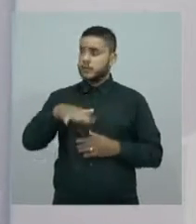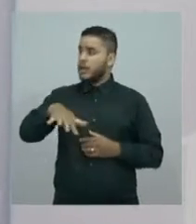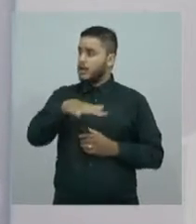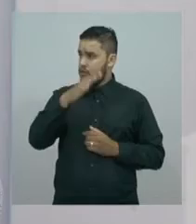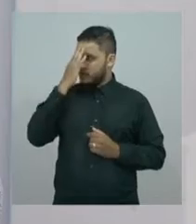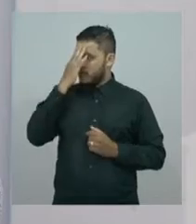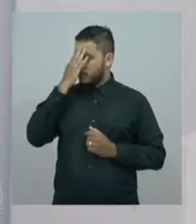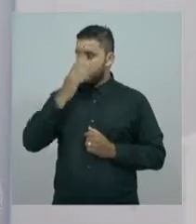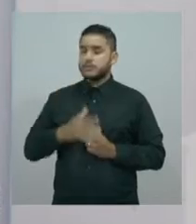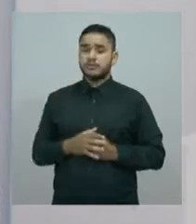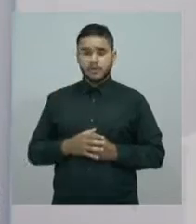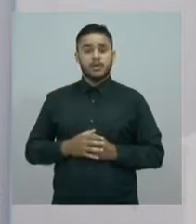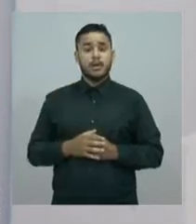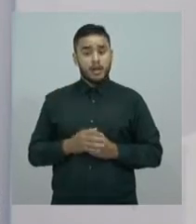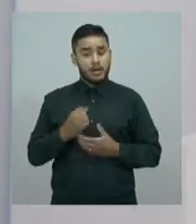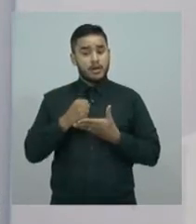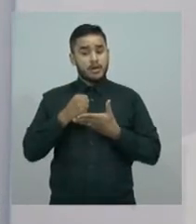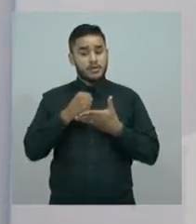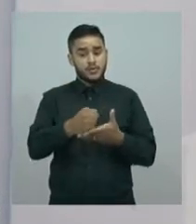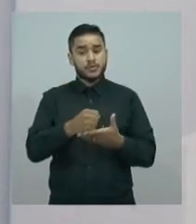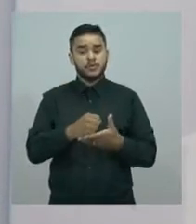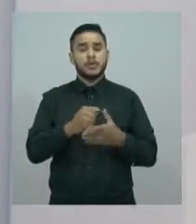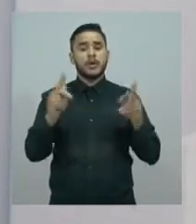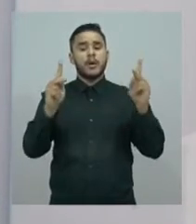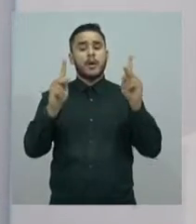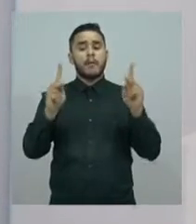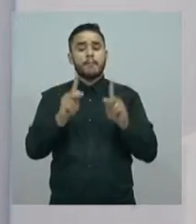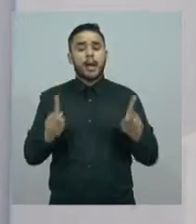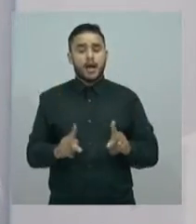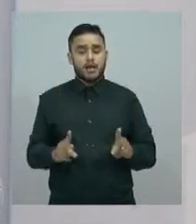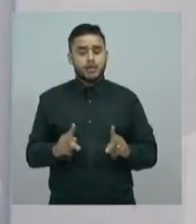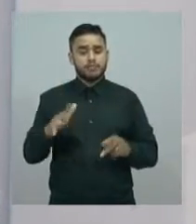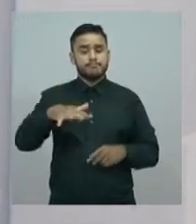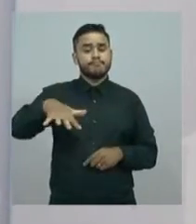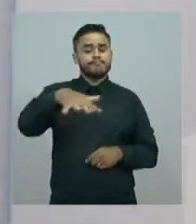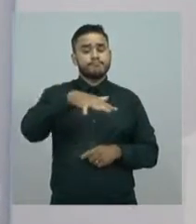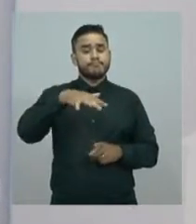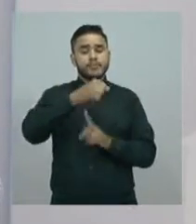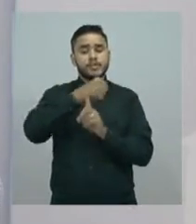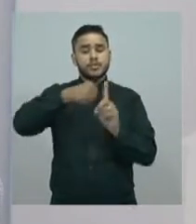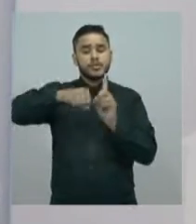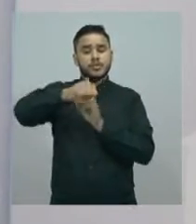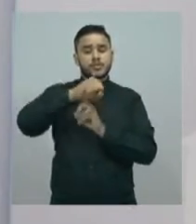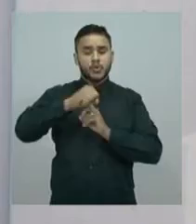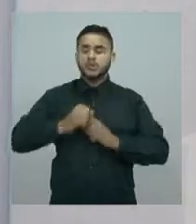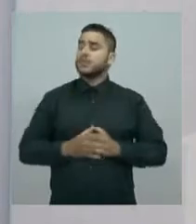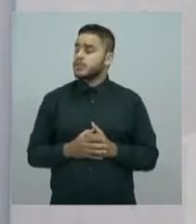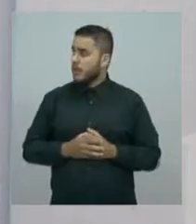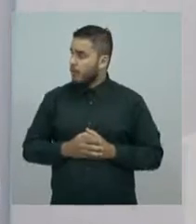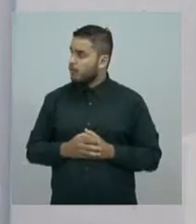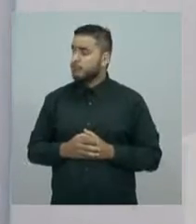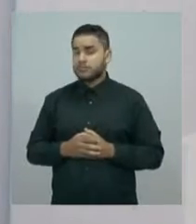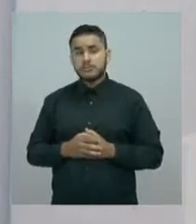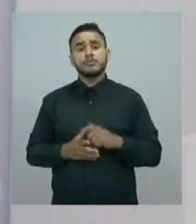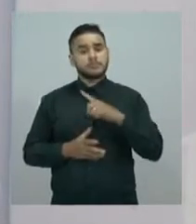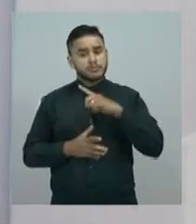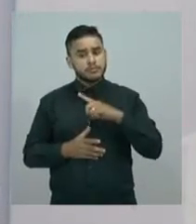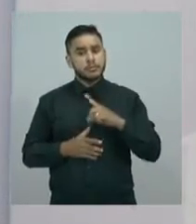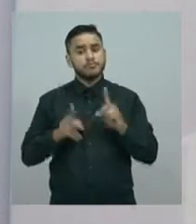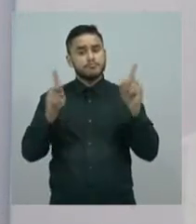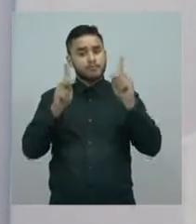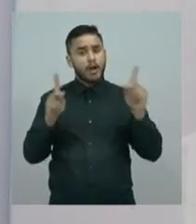gente sabe que ela contribui para a pacificação social, ela contribui para transformar